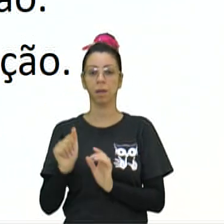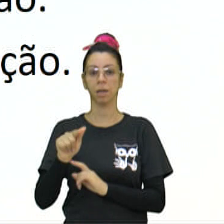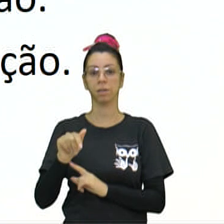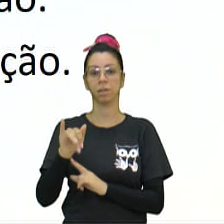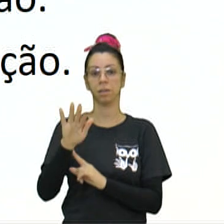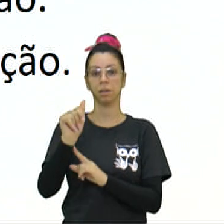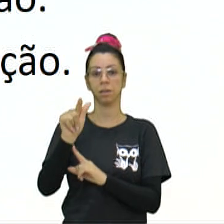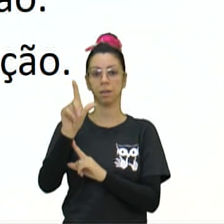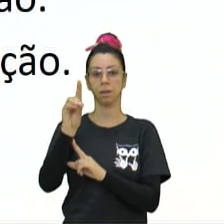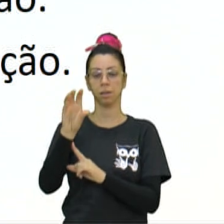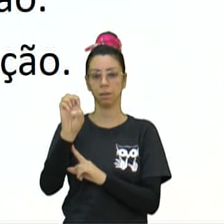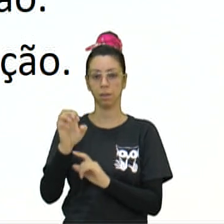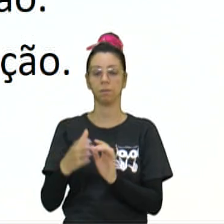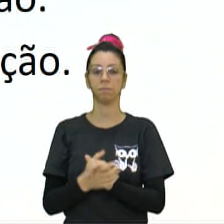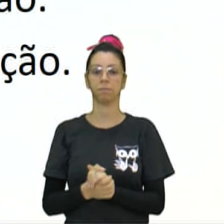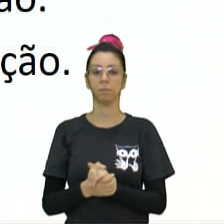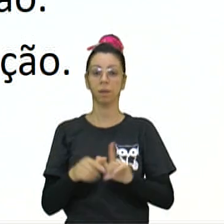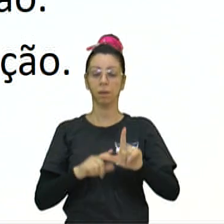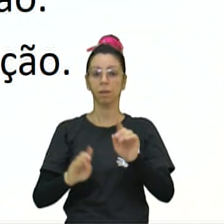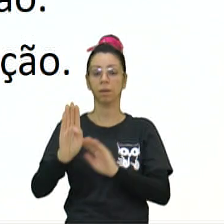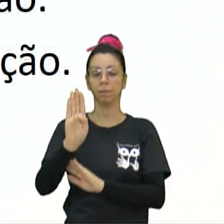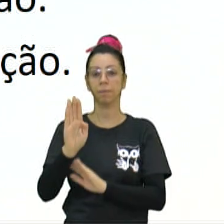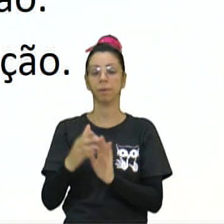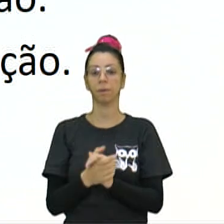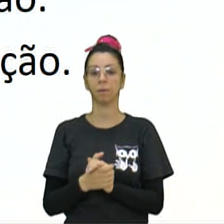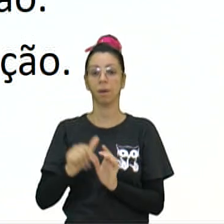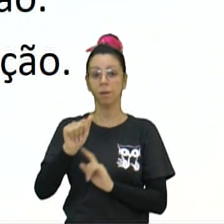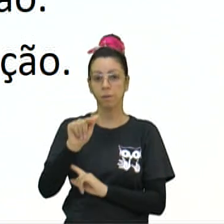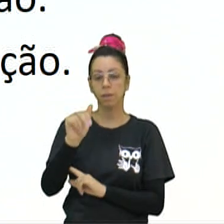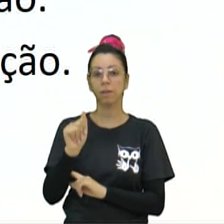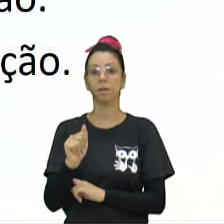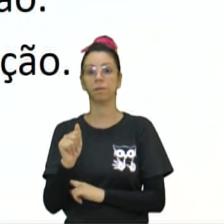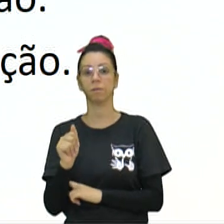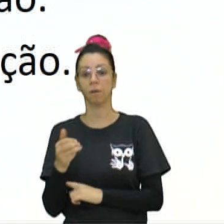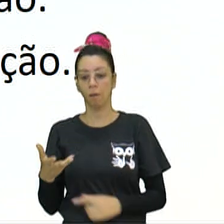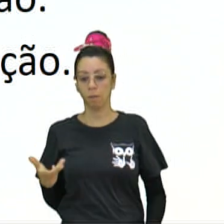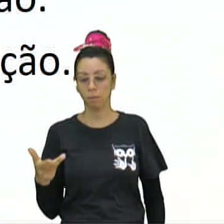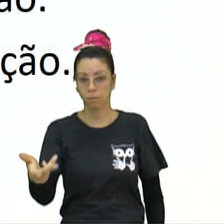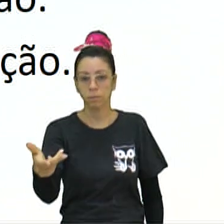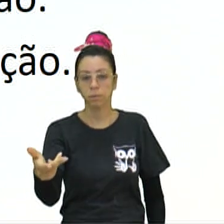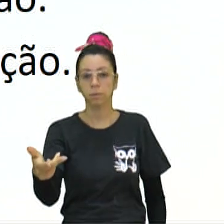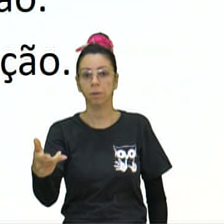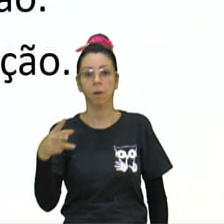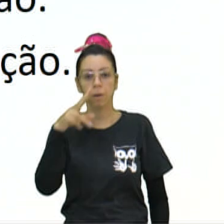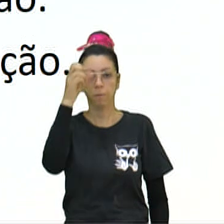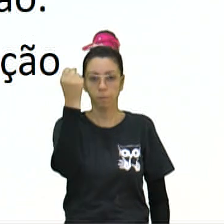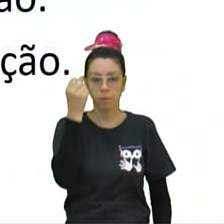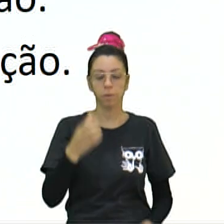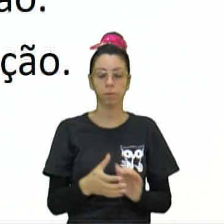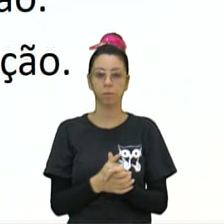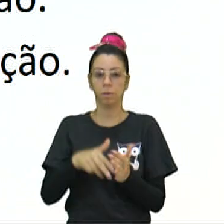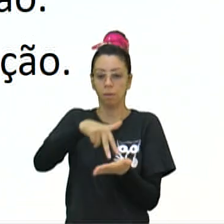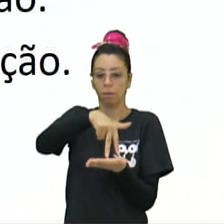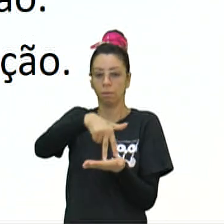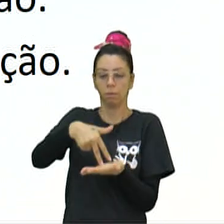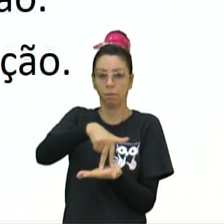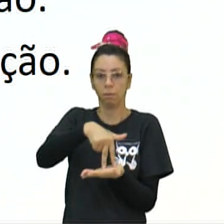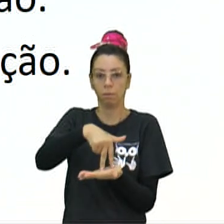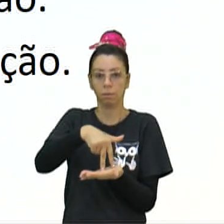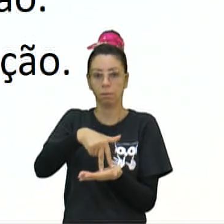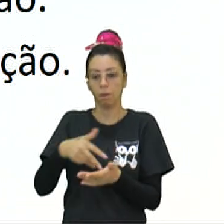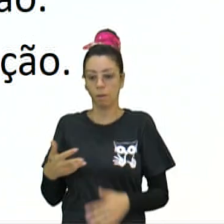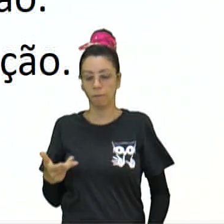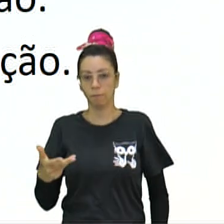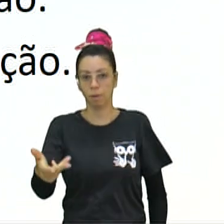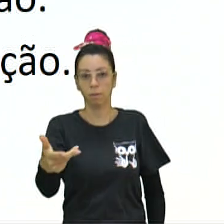B, agilidade, velocidade e força. Letra C, equilíbrio,